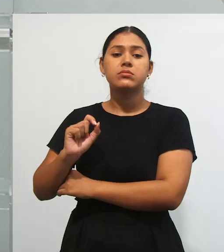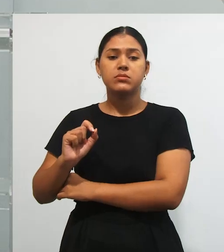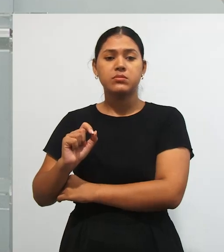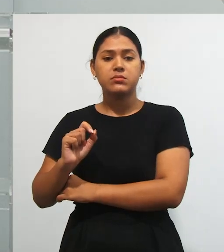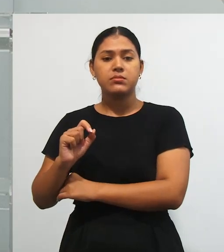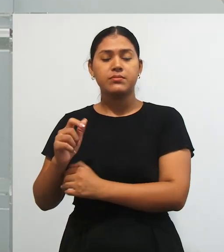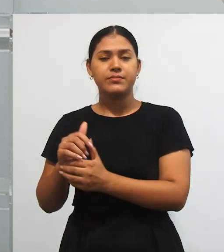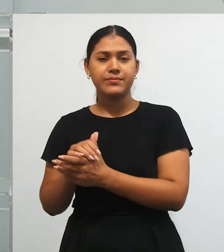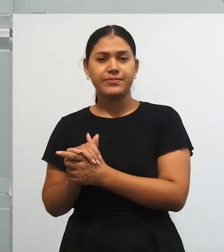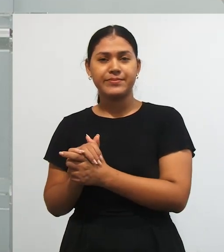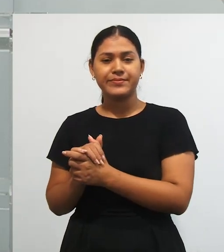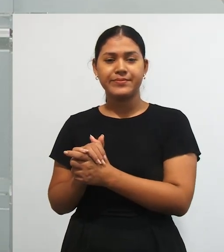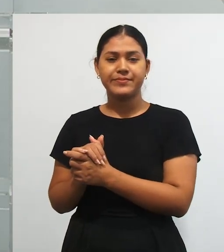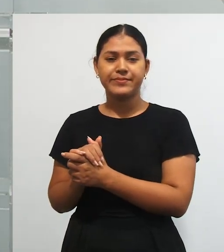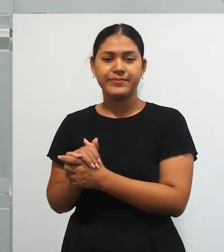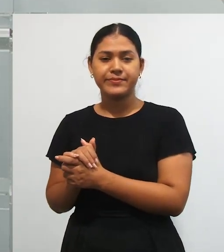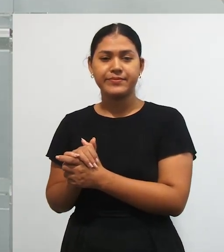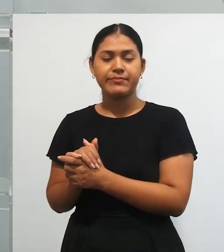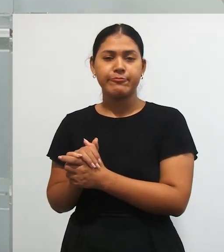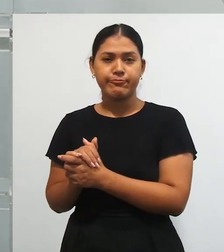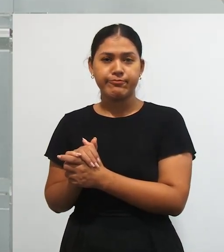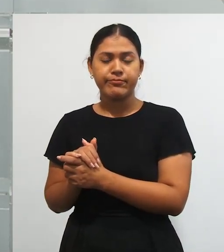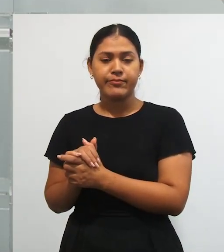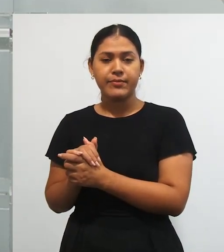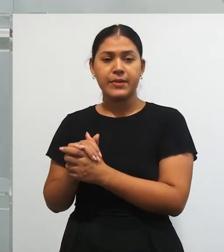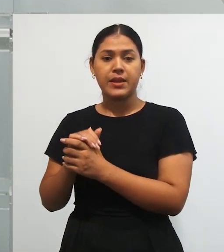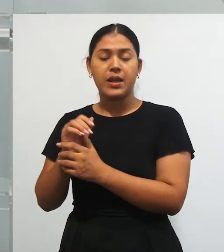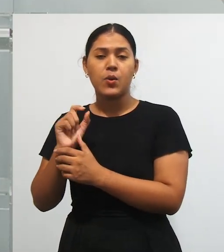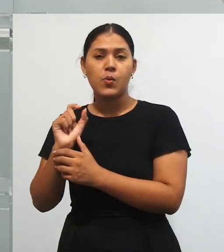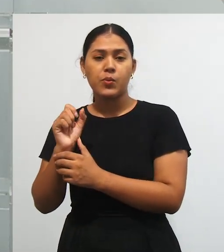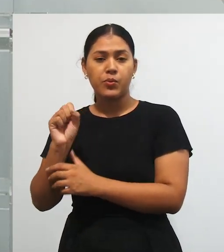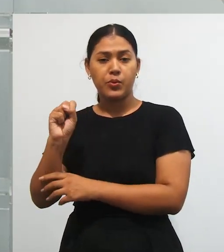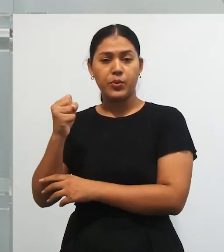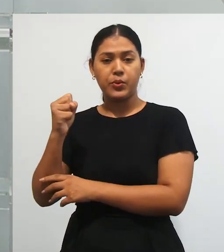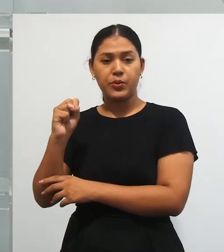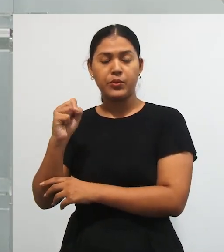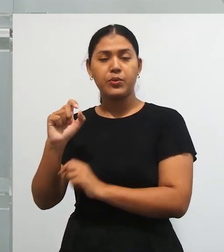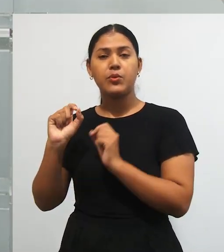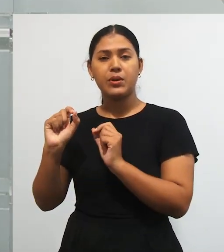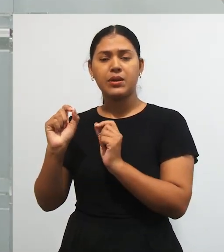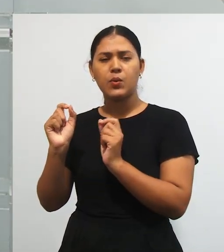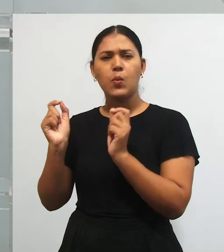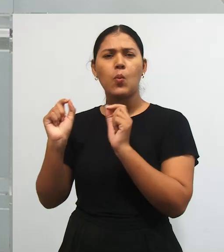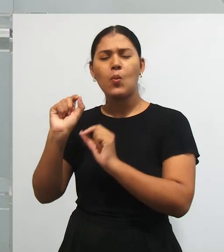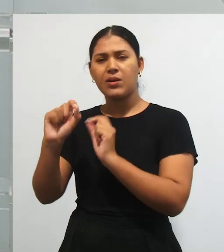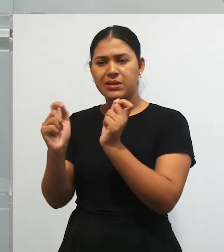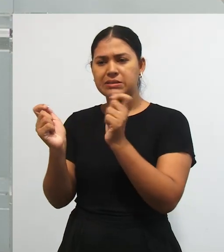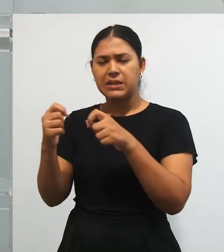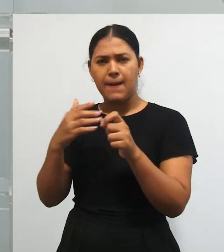Aí você tem a aprovação suprema, é que se o que você propõe